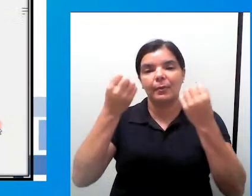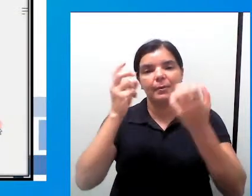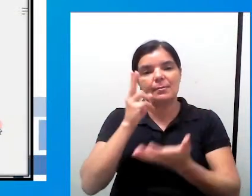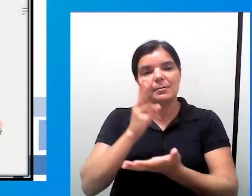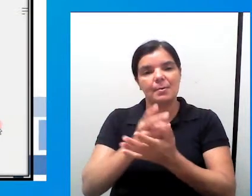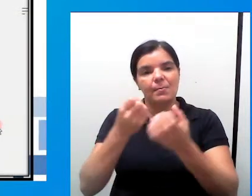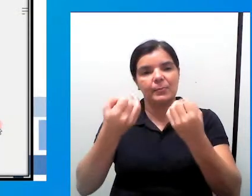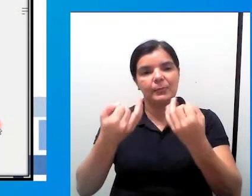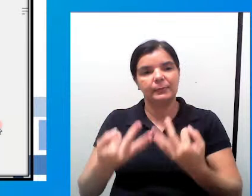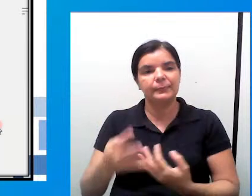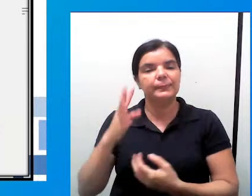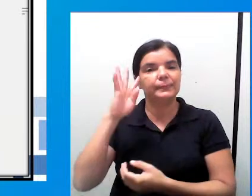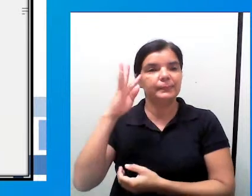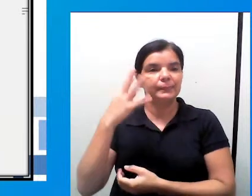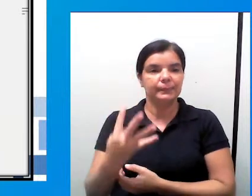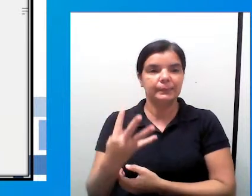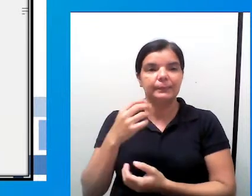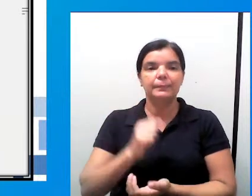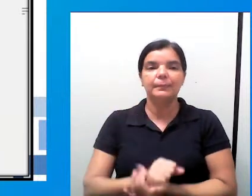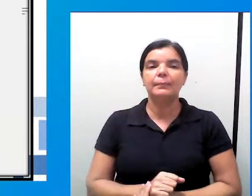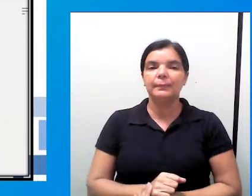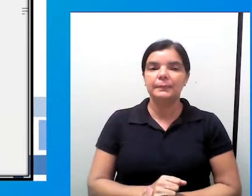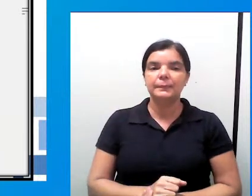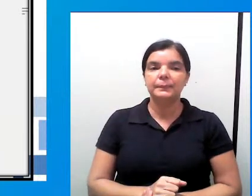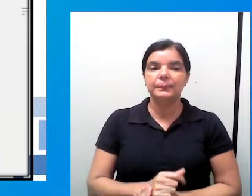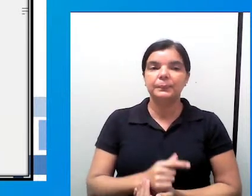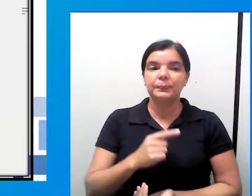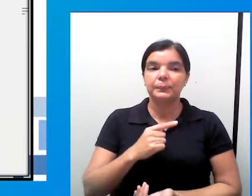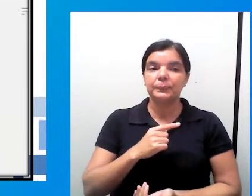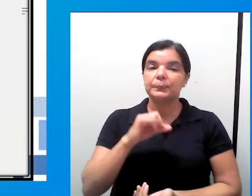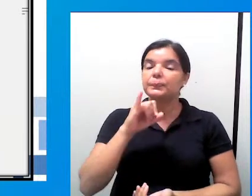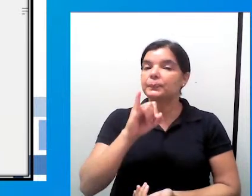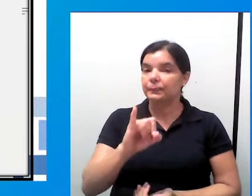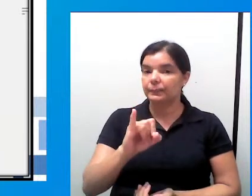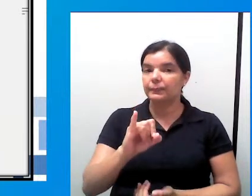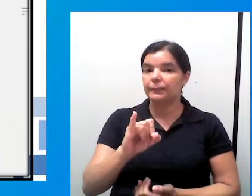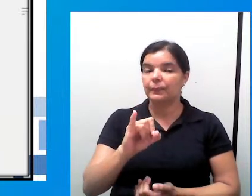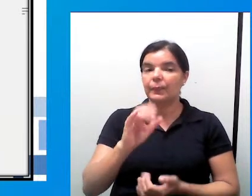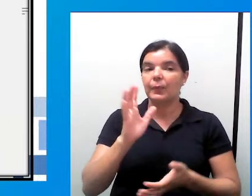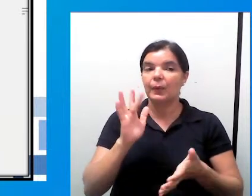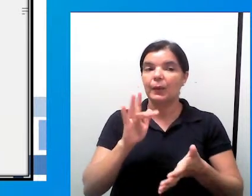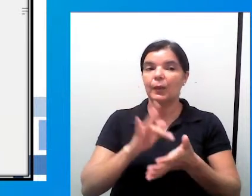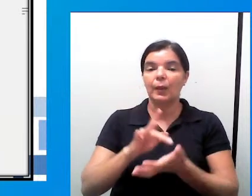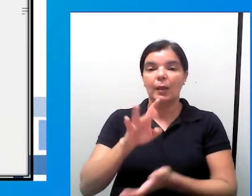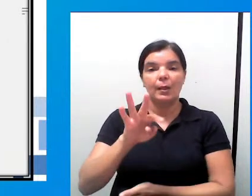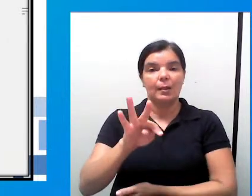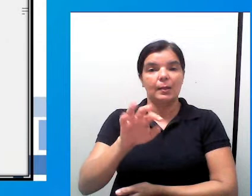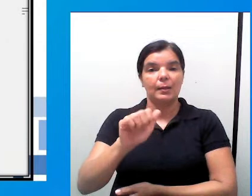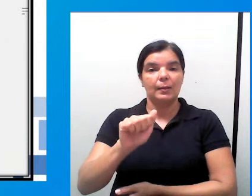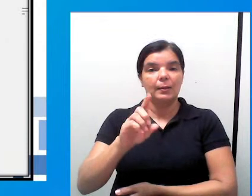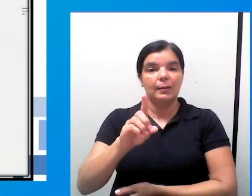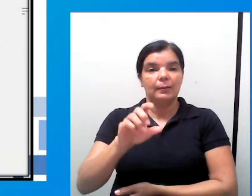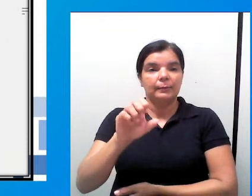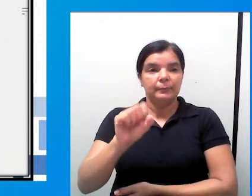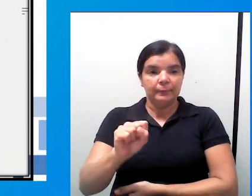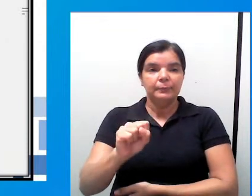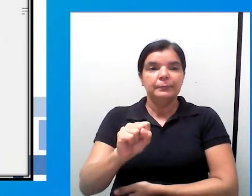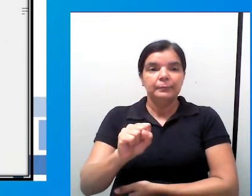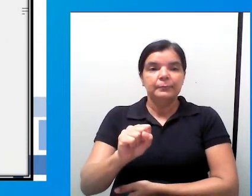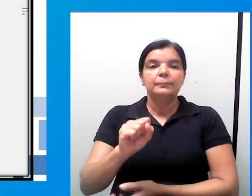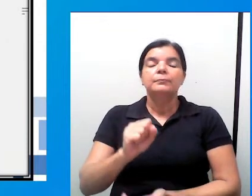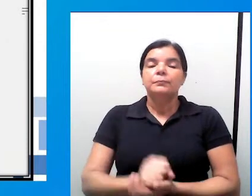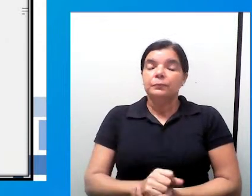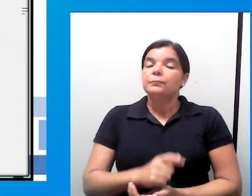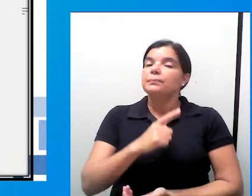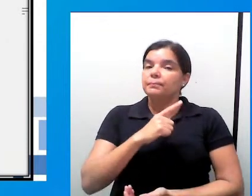foi os resultados. Aqui, se acessarem o canal TADES Itaituba, nós temos playlist lá, nós temos a Semana Tecnológica